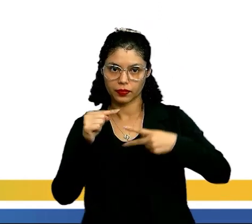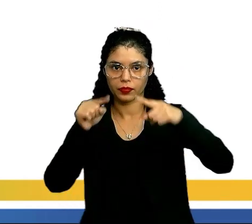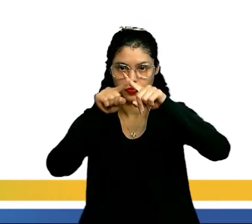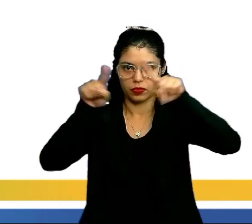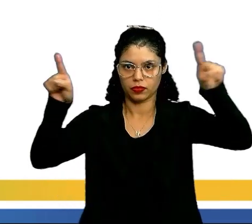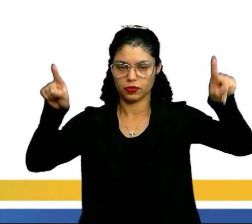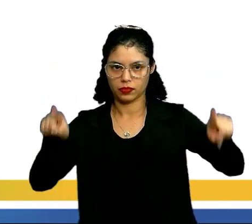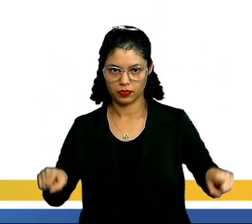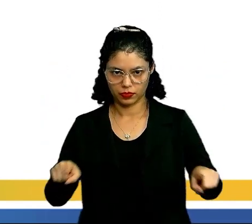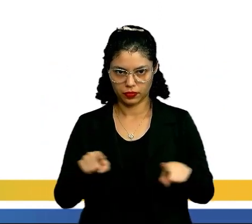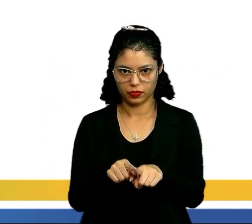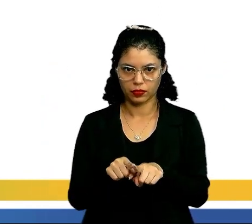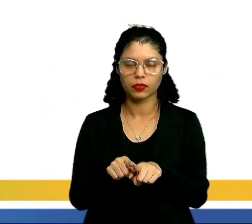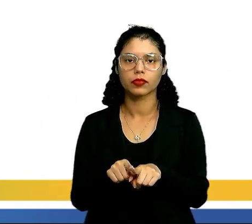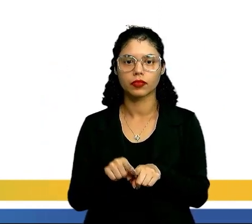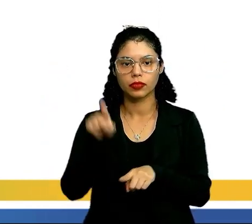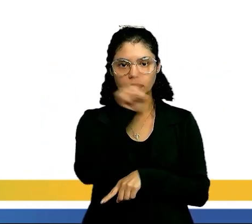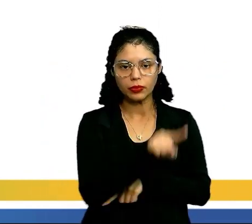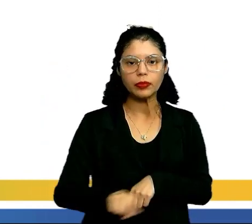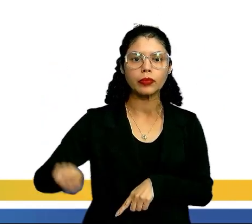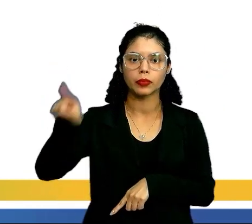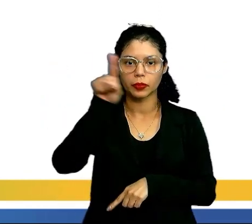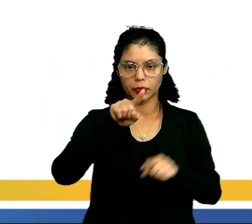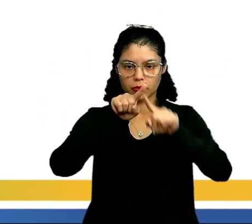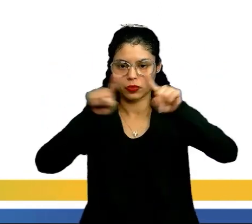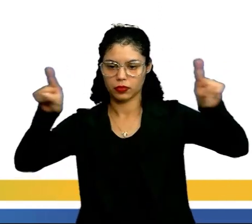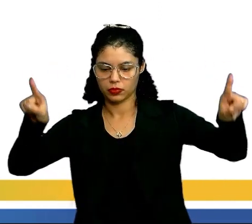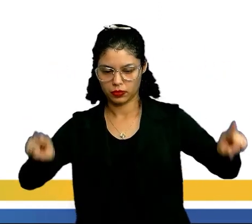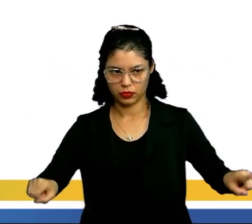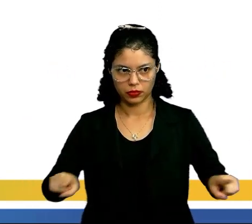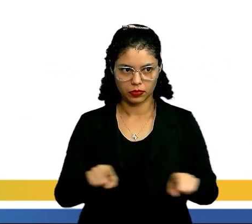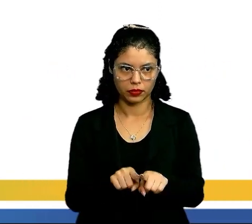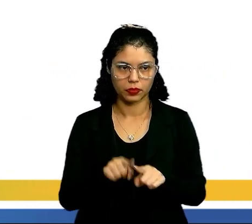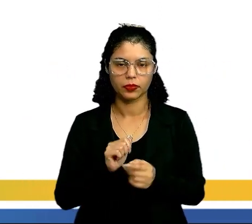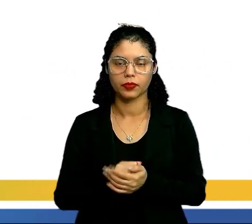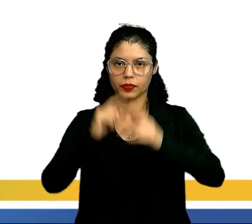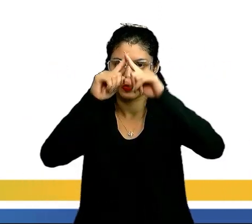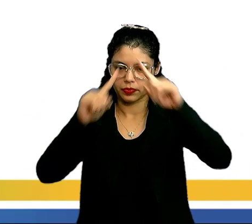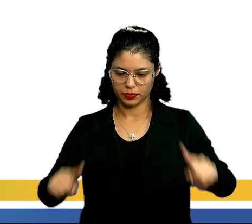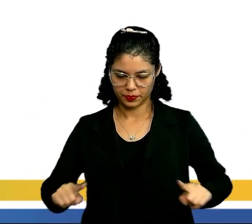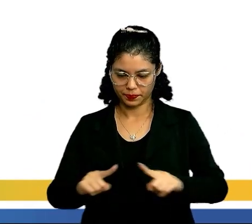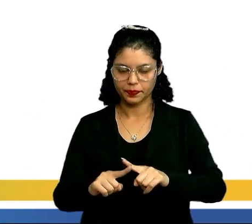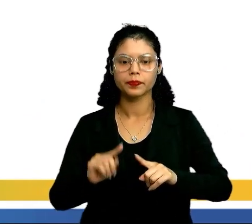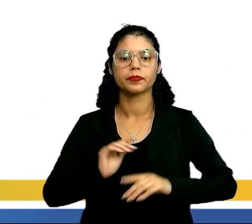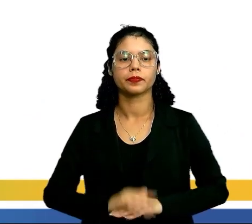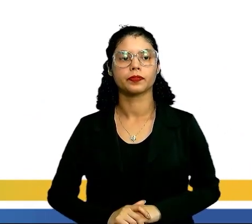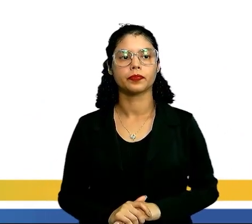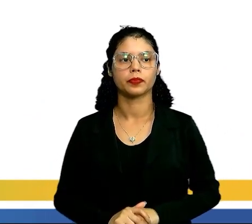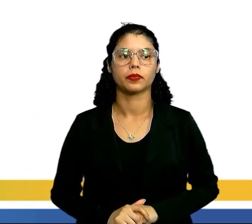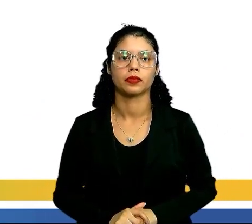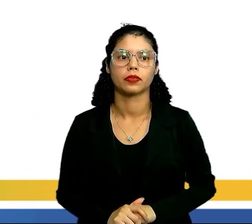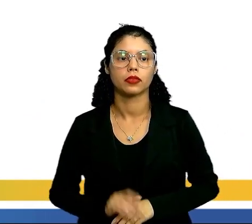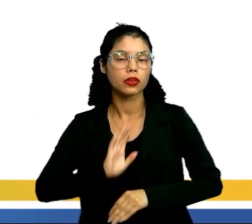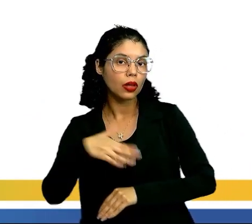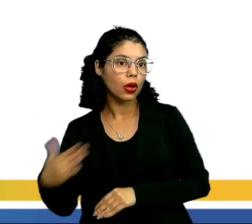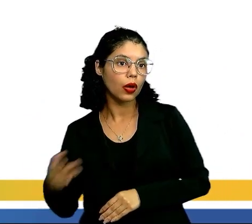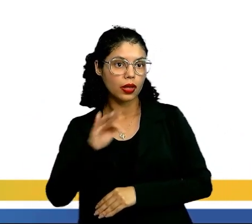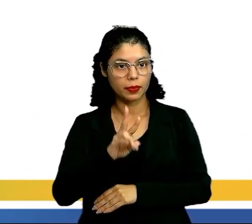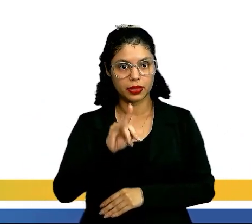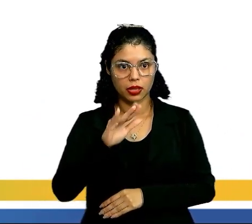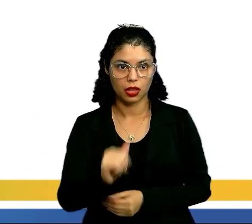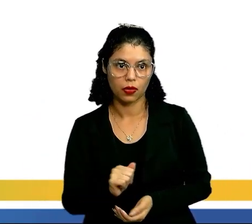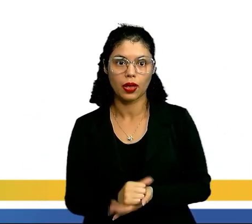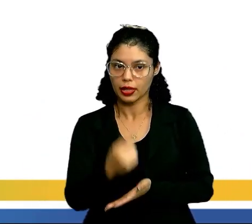duas dimensões, como quadrados, círculos, retângulos e triângulos. Enquanto a